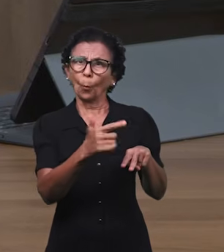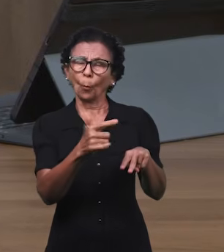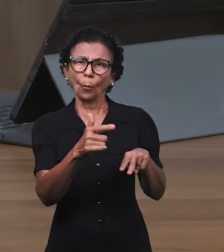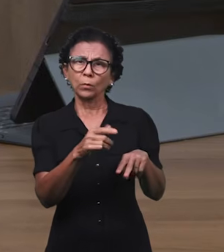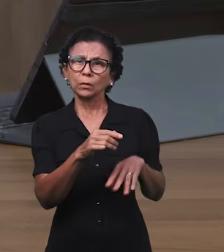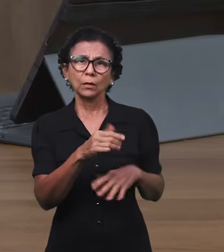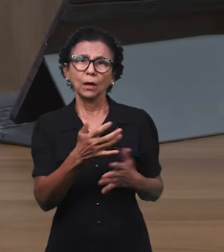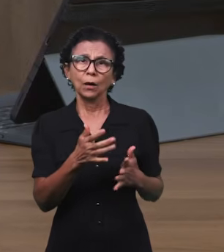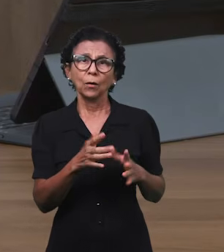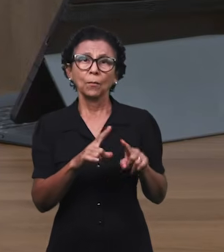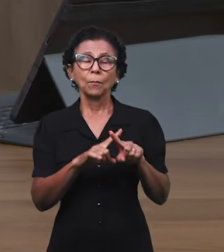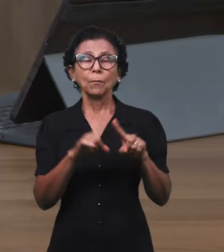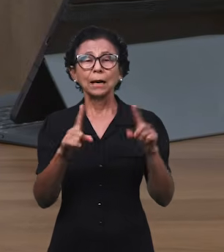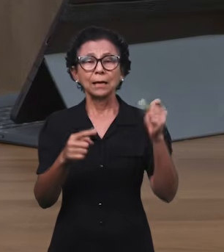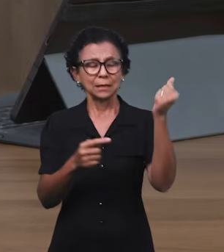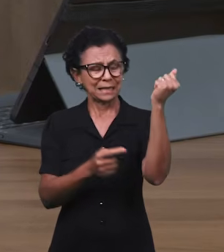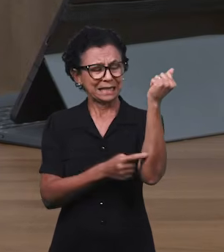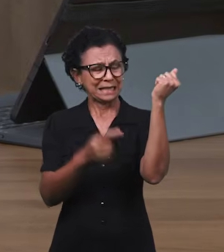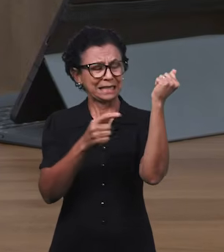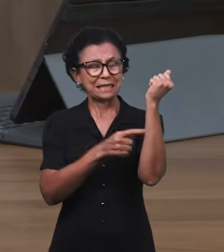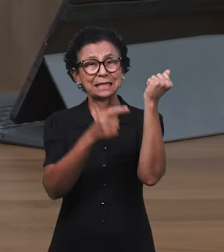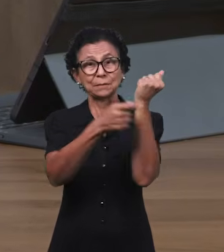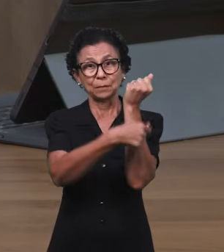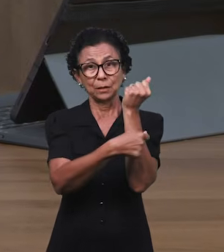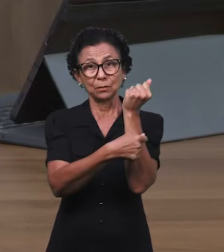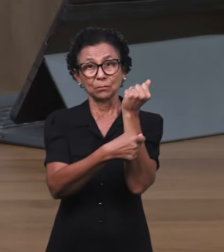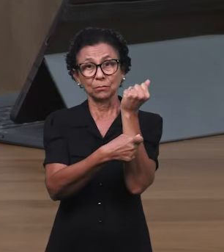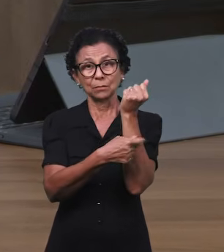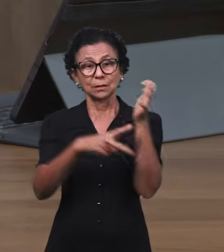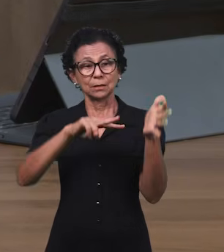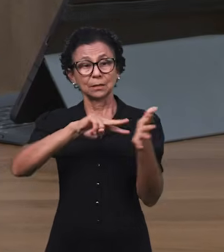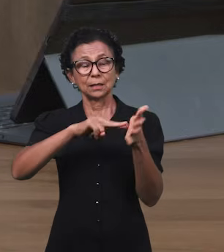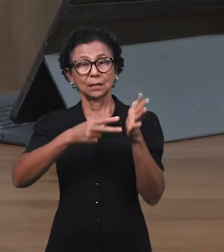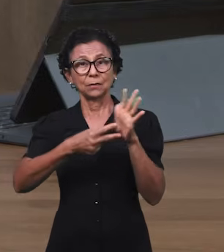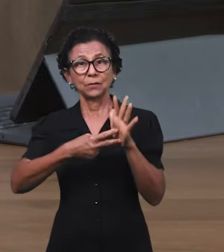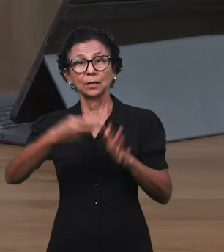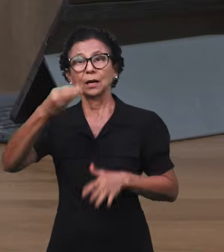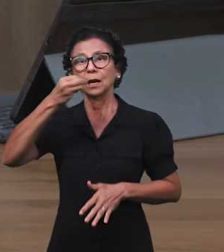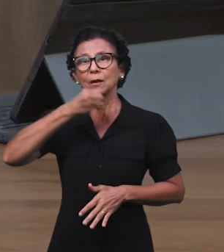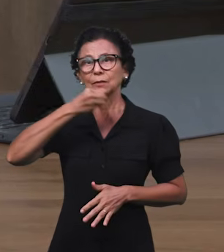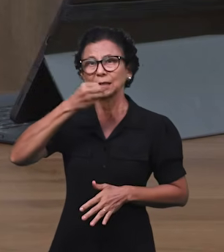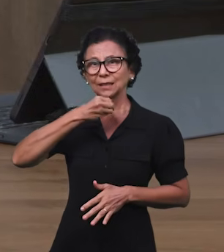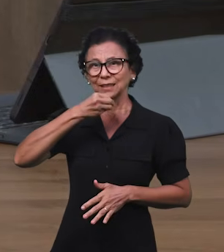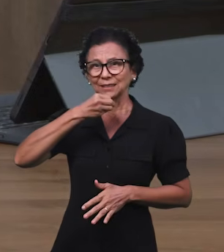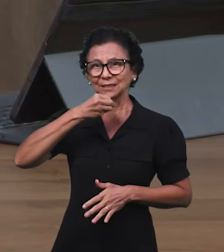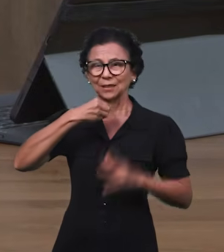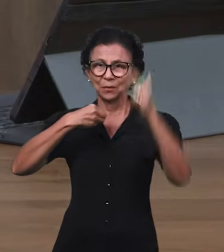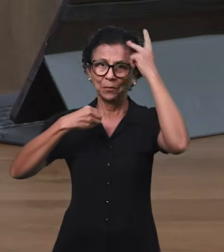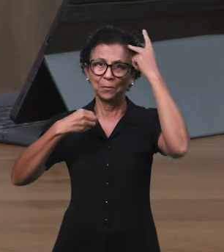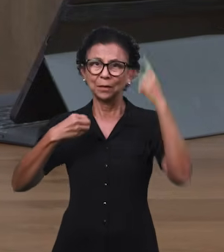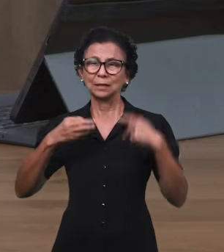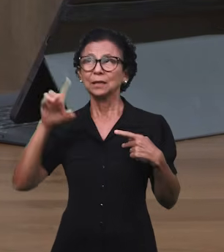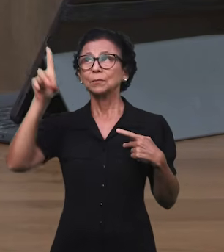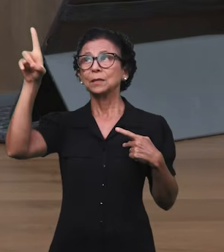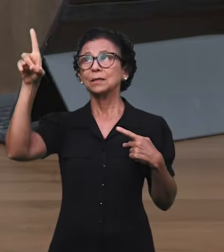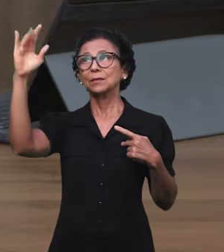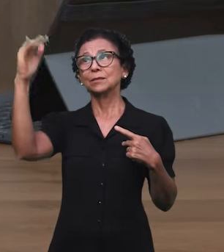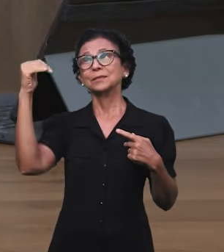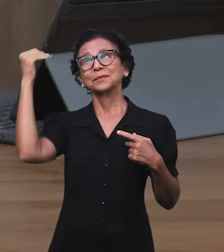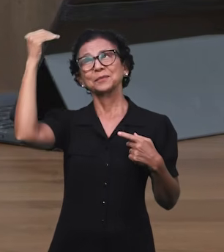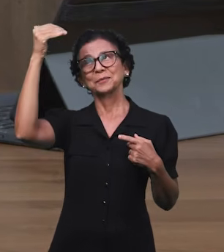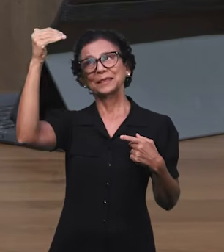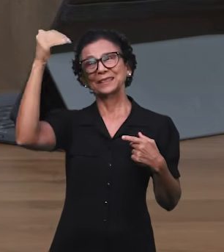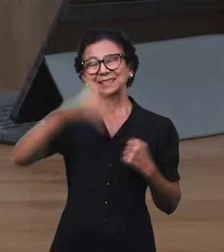espinho da carne mostra a fragilidade do homem perante a soberania de Deus. Mas o nosso consolo é